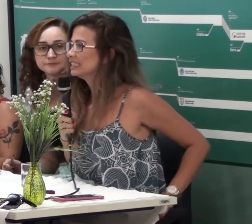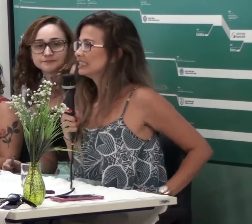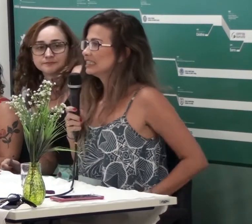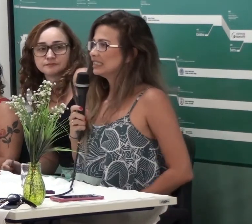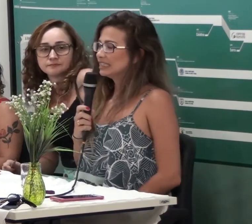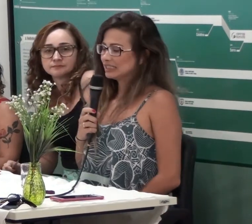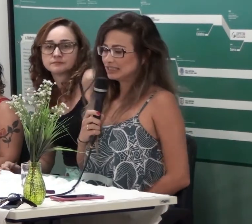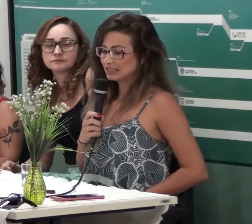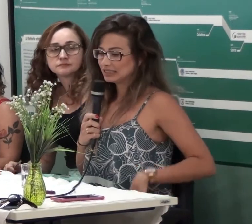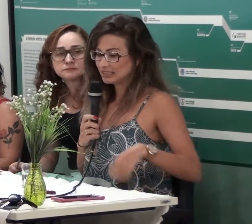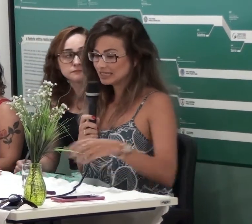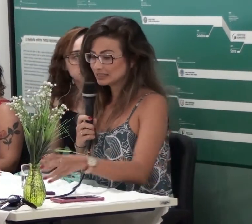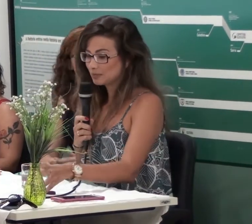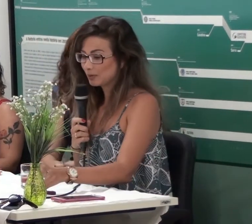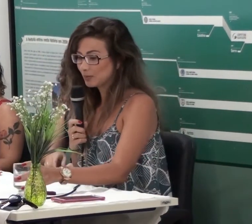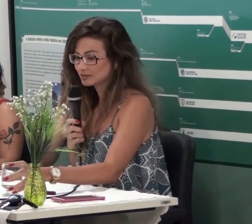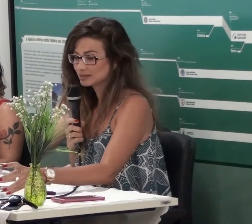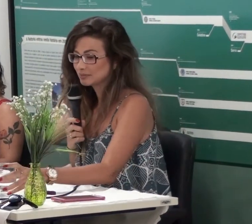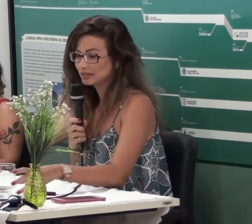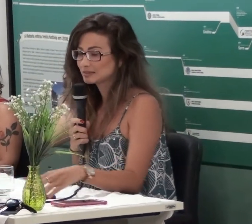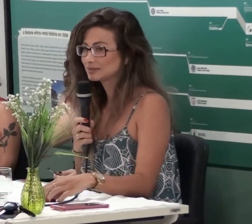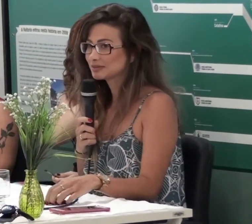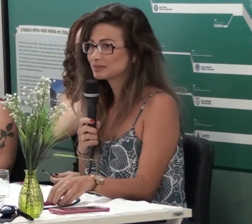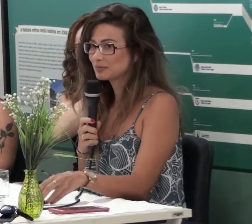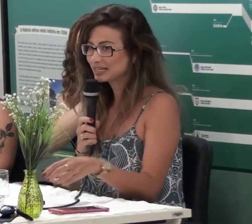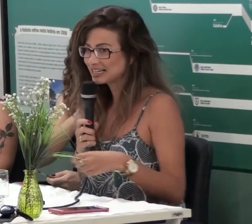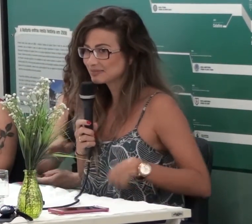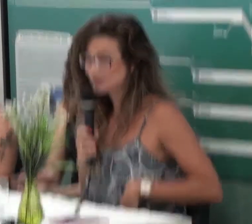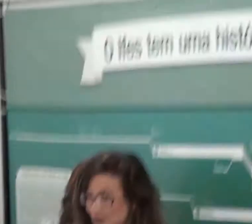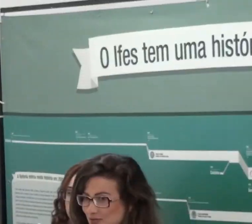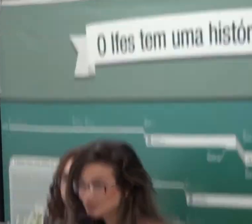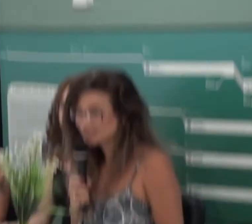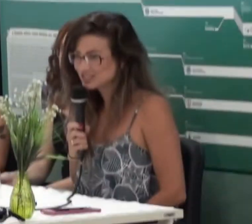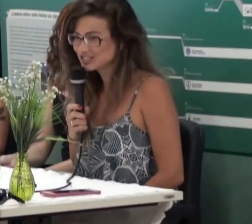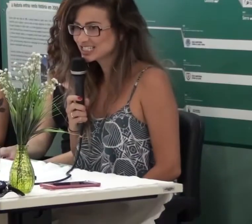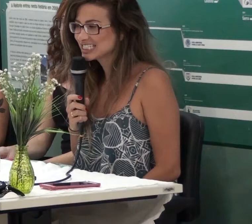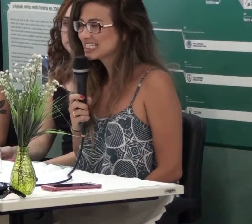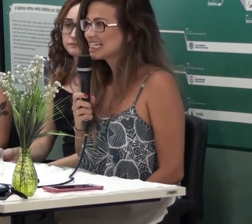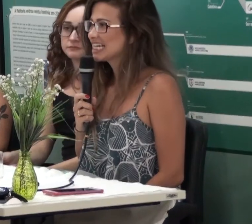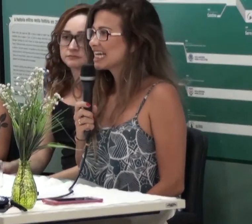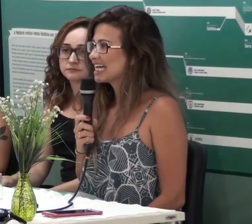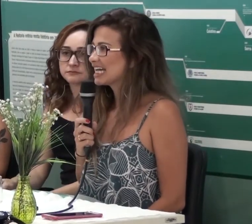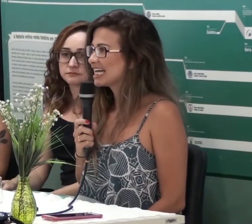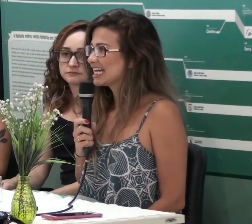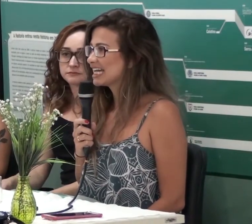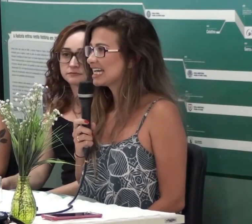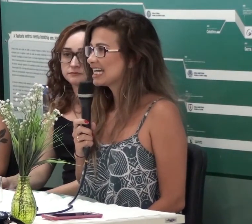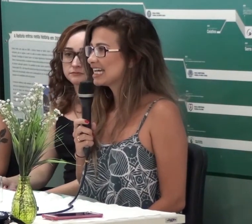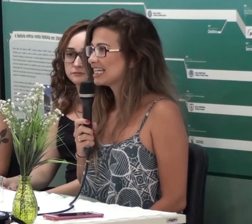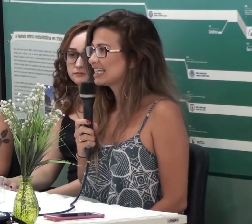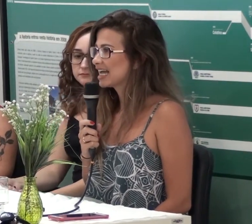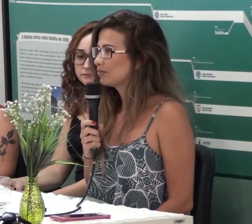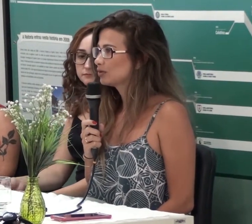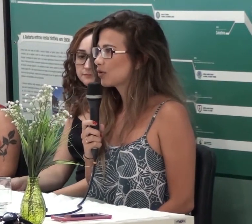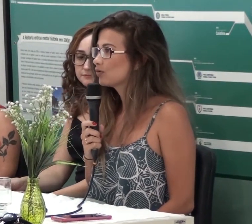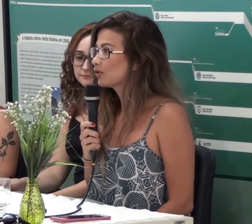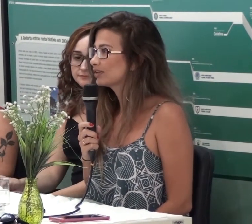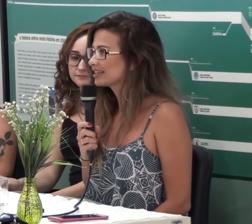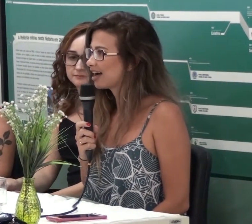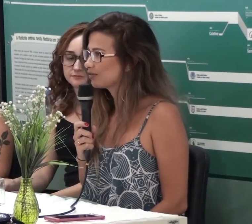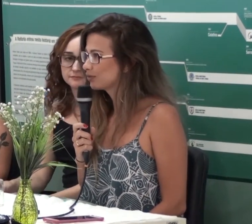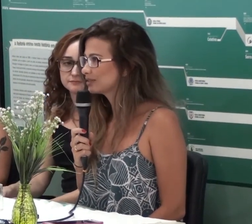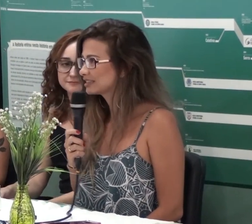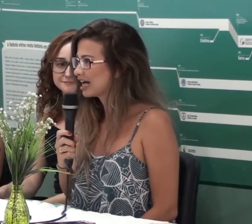né? E essa é a proposta mesmo. Então, assim, obrigada pelo convite. E é